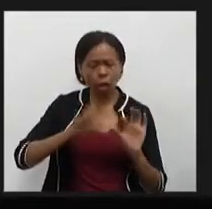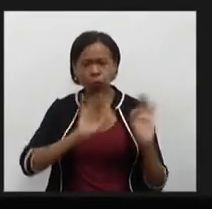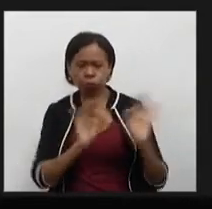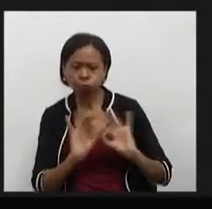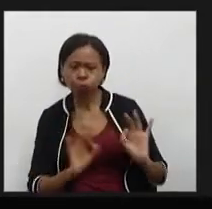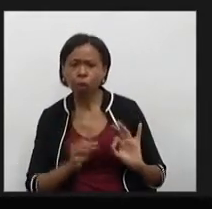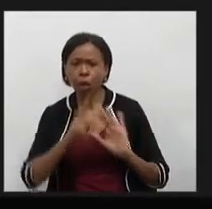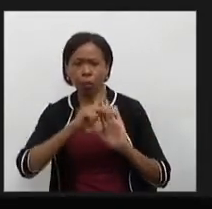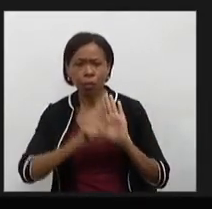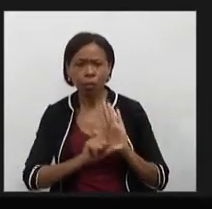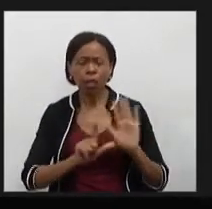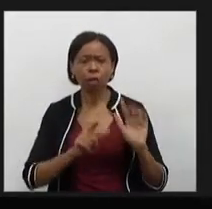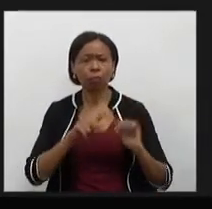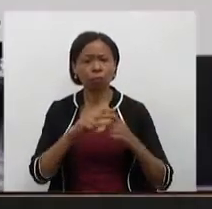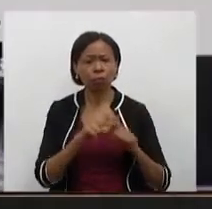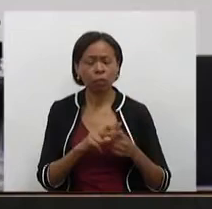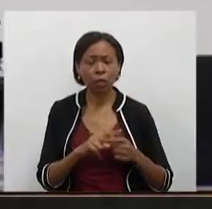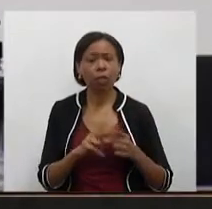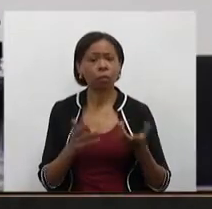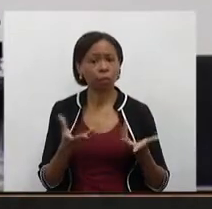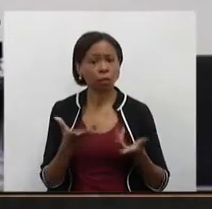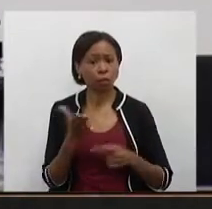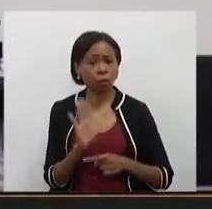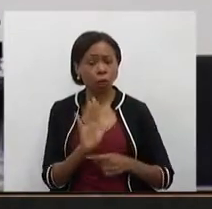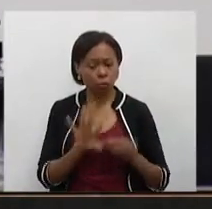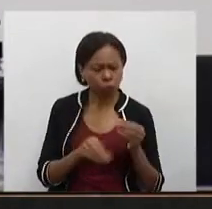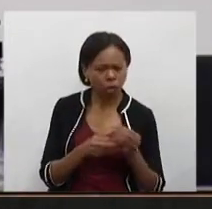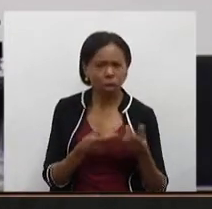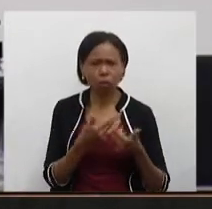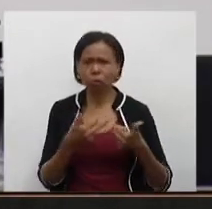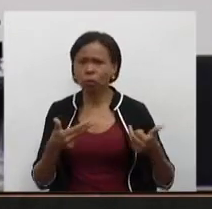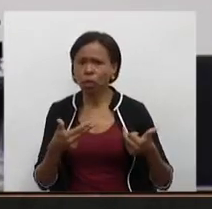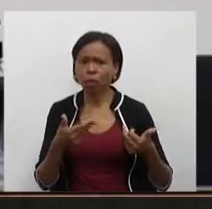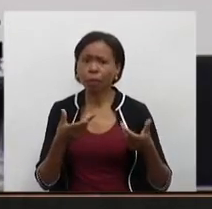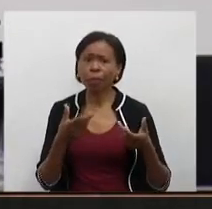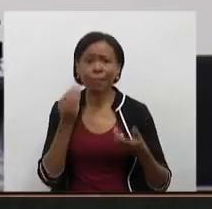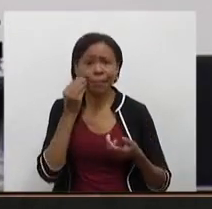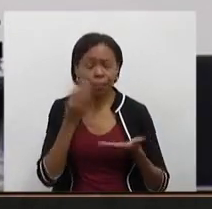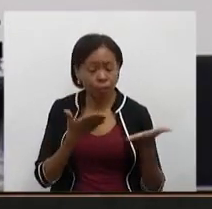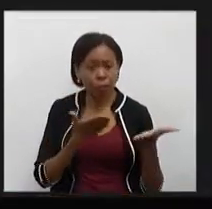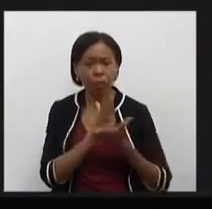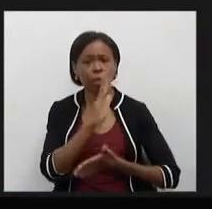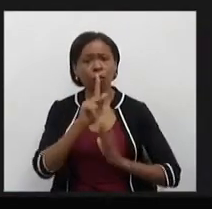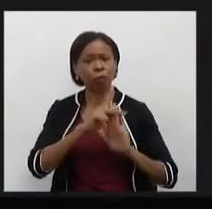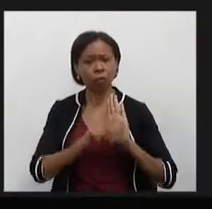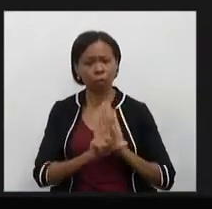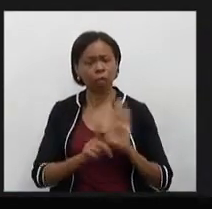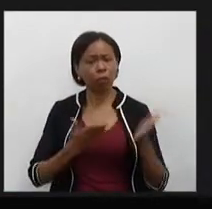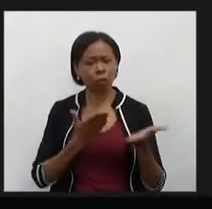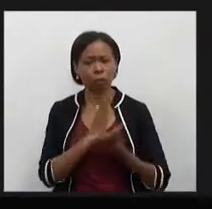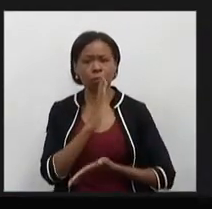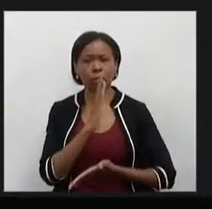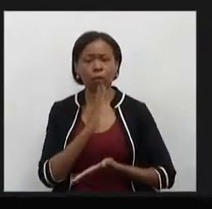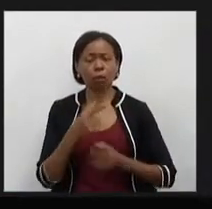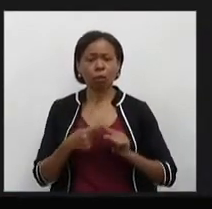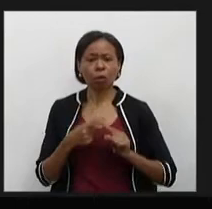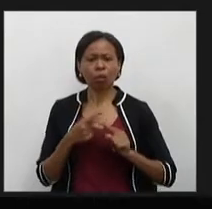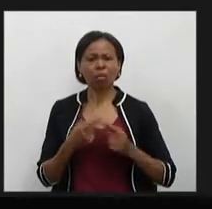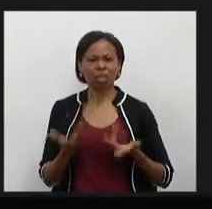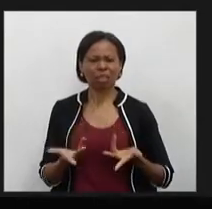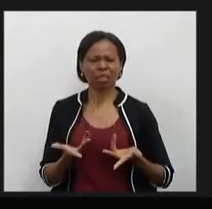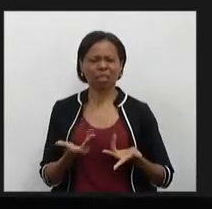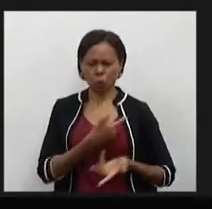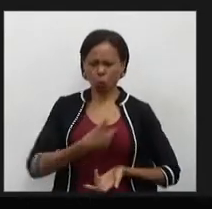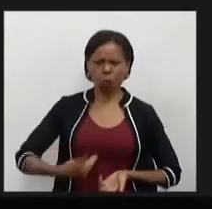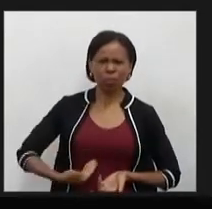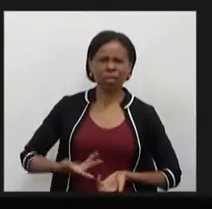despesa para o município, para Belo Horizonte. Esse projeto passar. Então é uma vergonha do descaso do poder